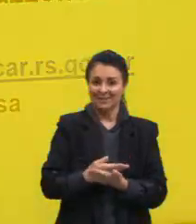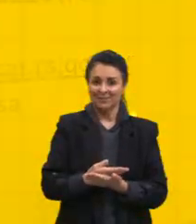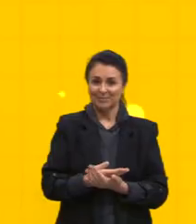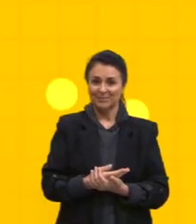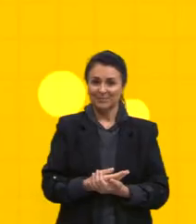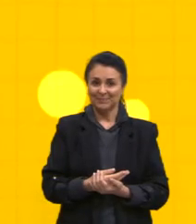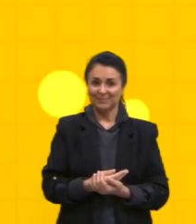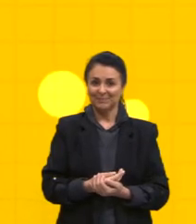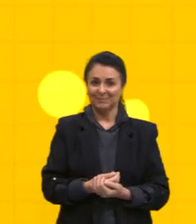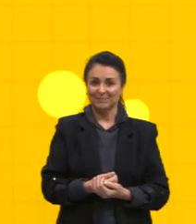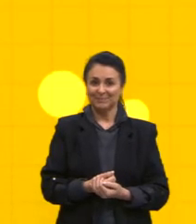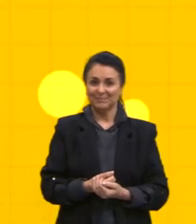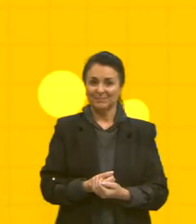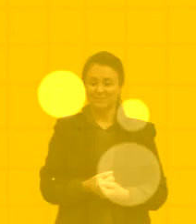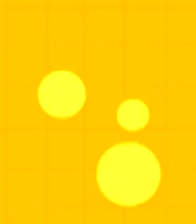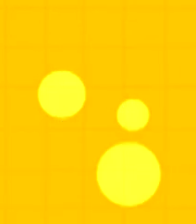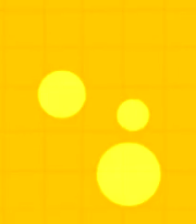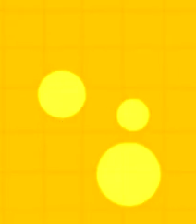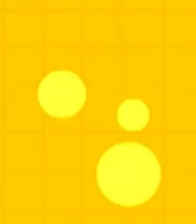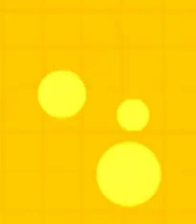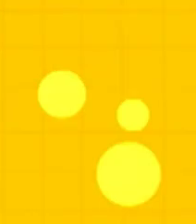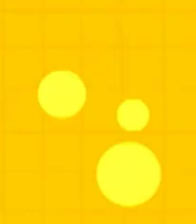E aí